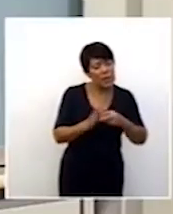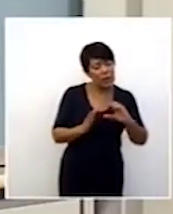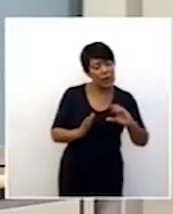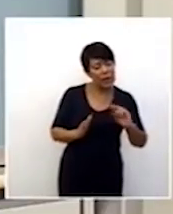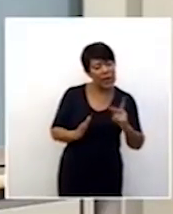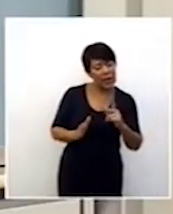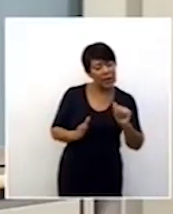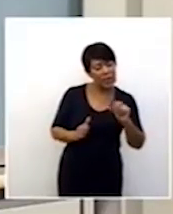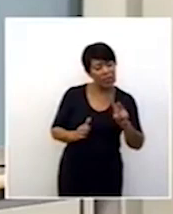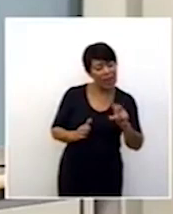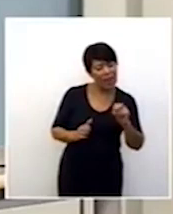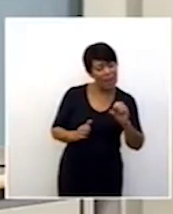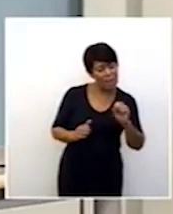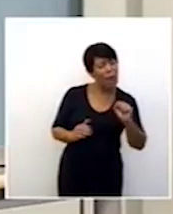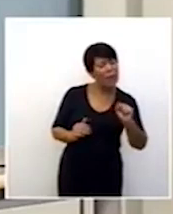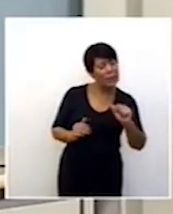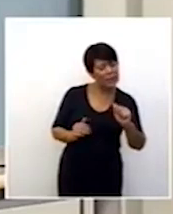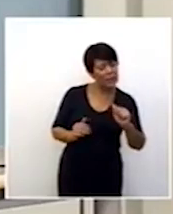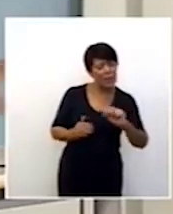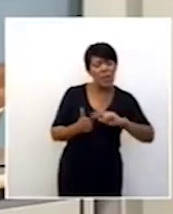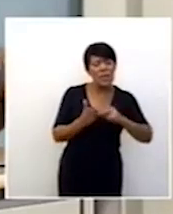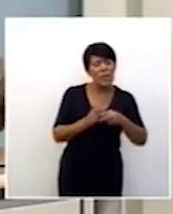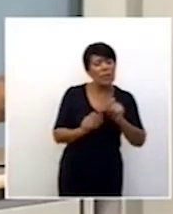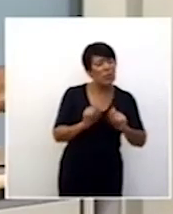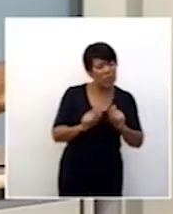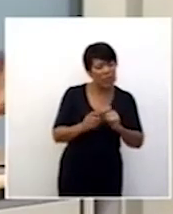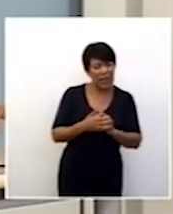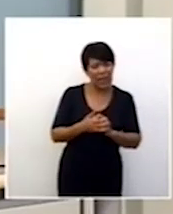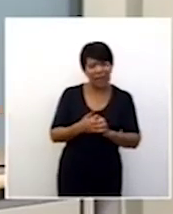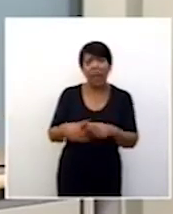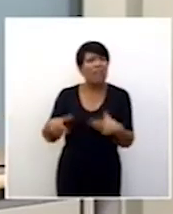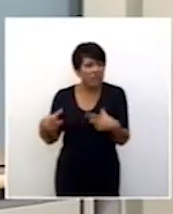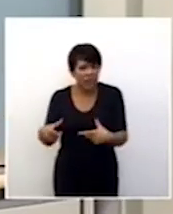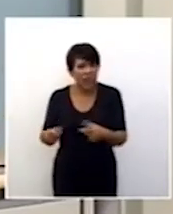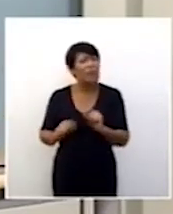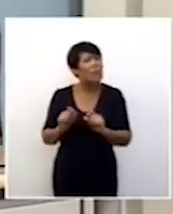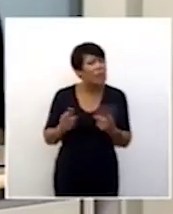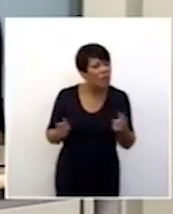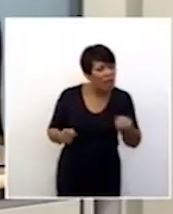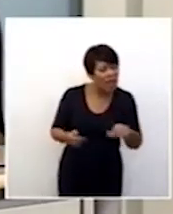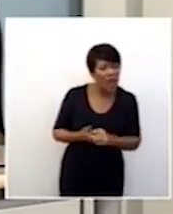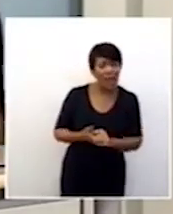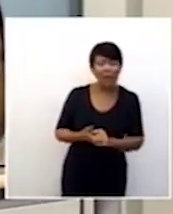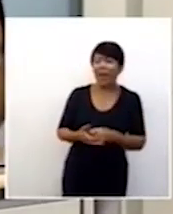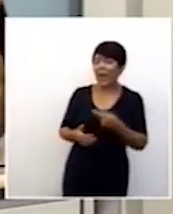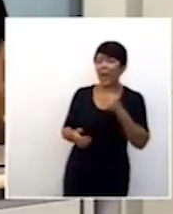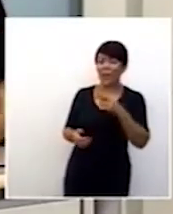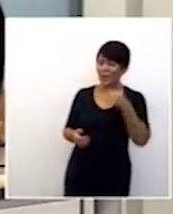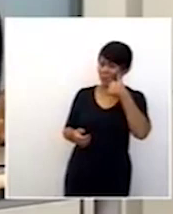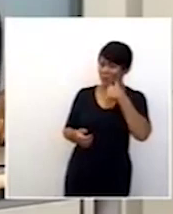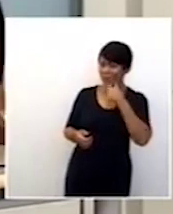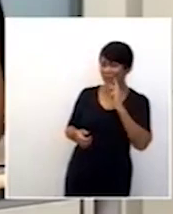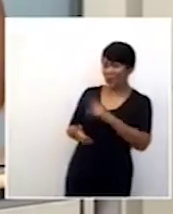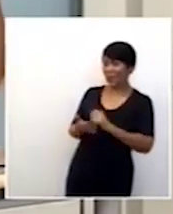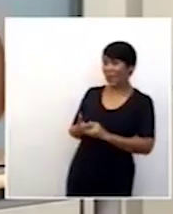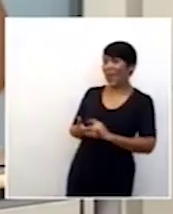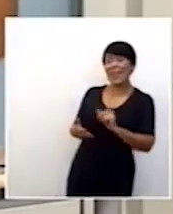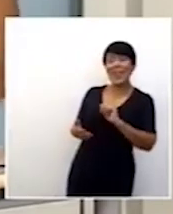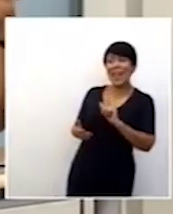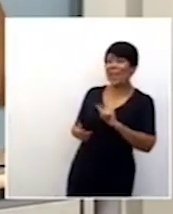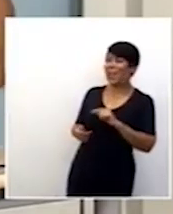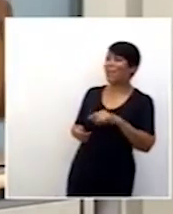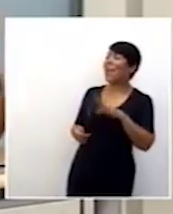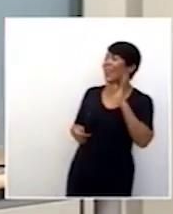me chamou de chavosa, eu sou chave, a aula é chave, o que ele quis dizer? Ah, professora, você é estilosa, a aula